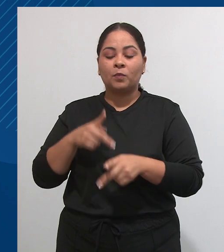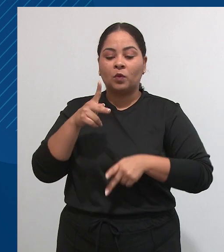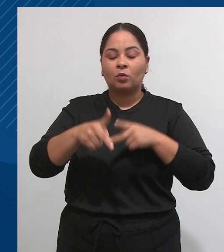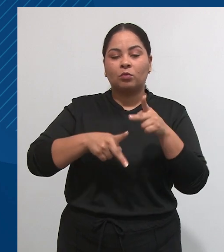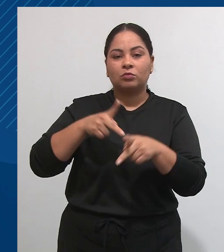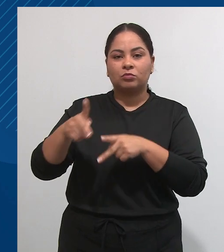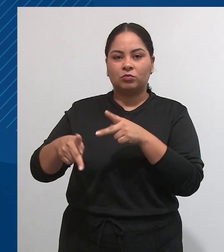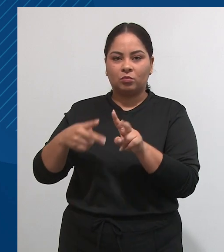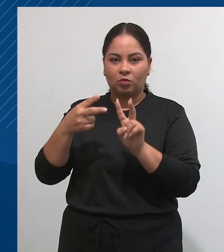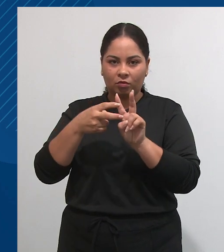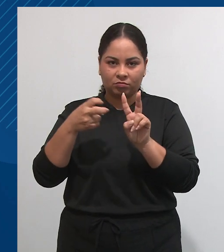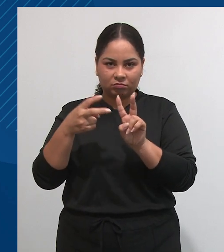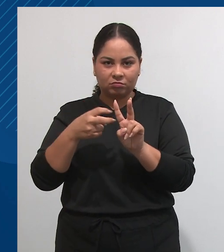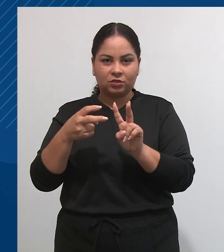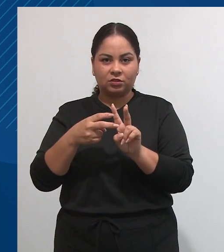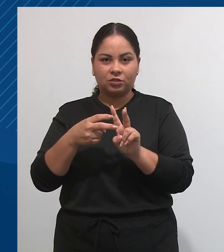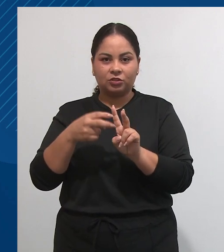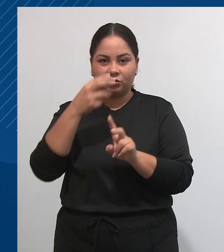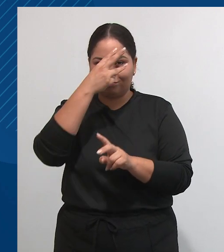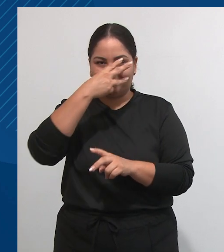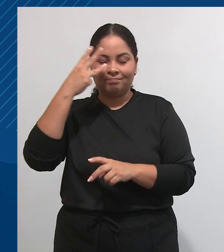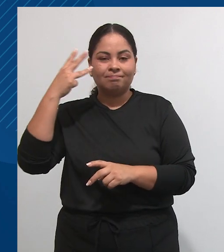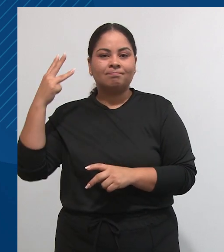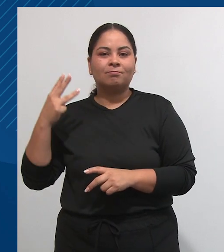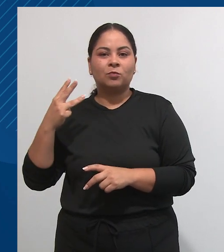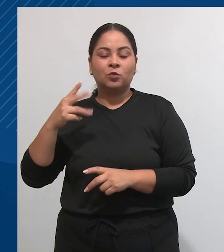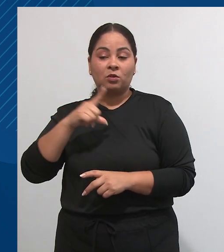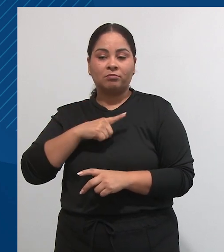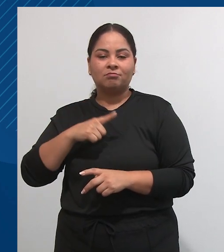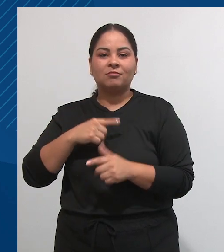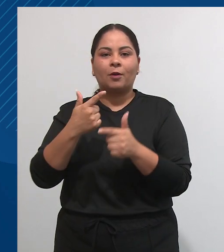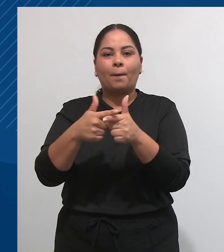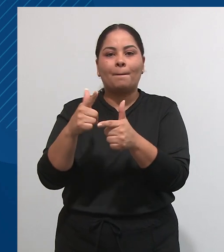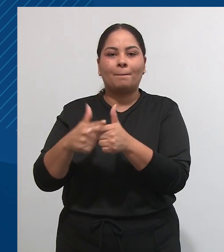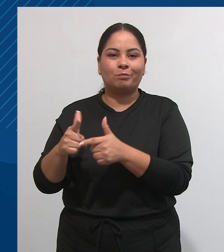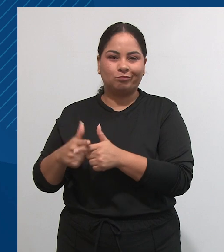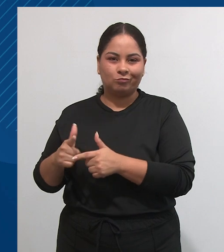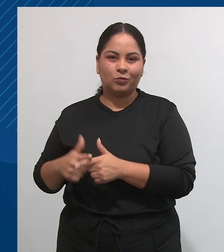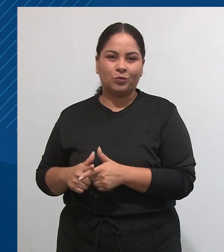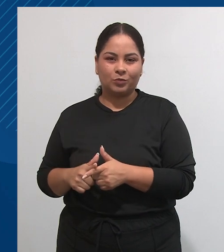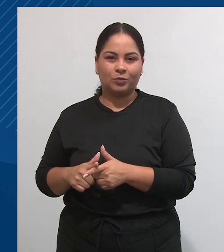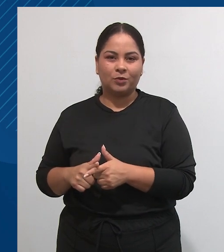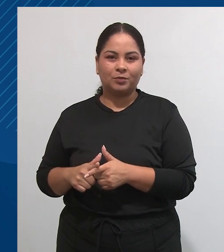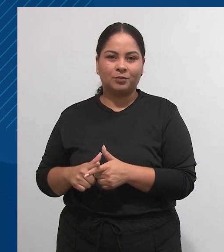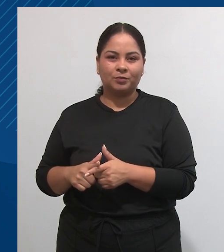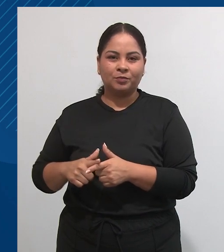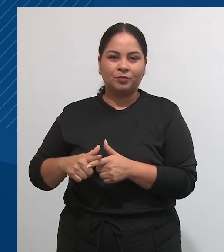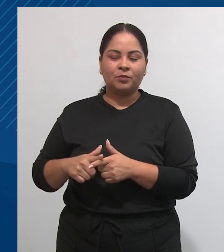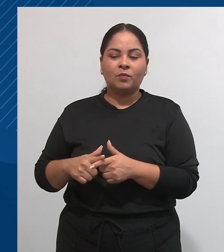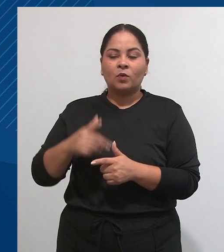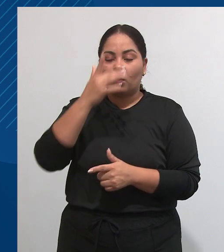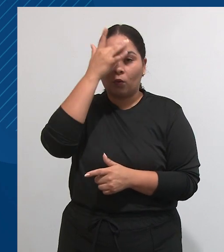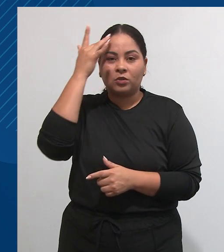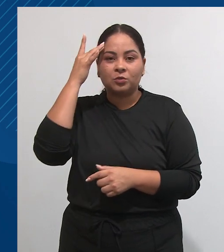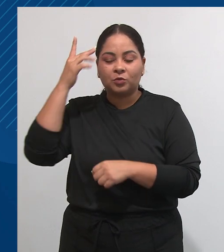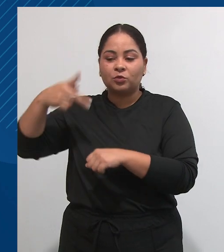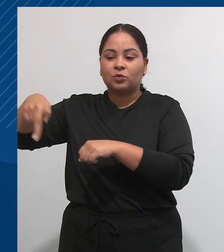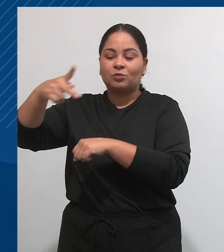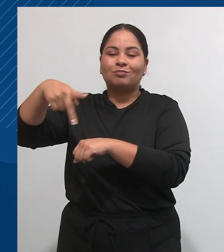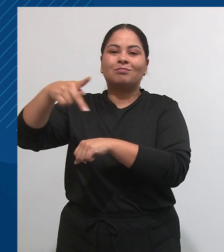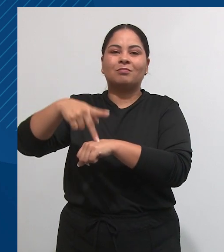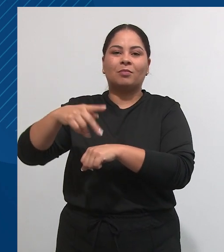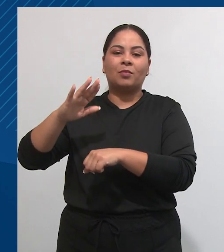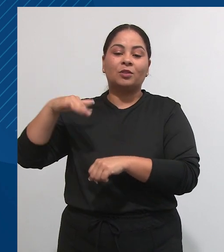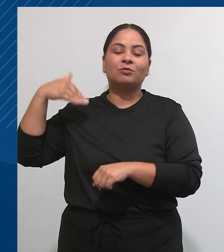manter vivos nessa primeira leva de conflito, agora também as populações tradicionais, que são,